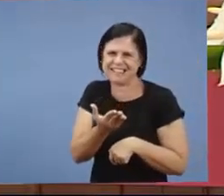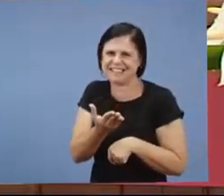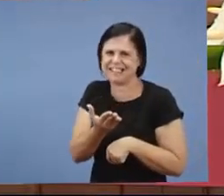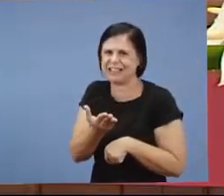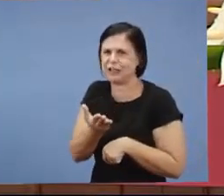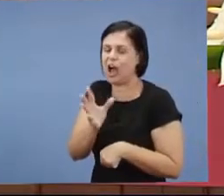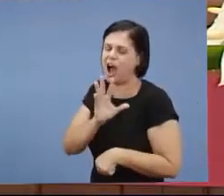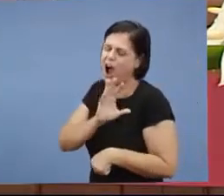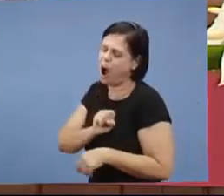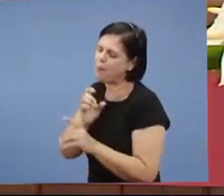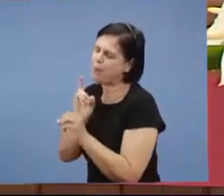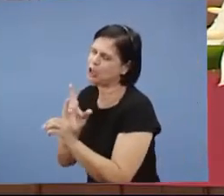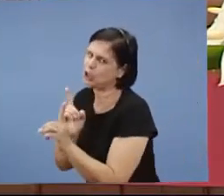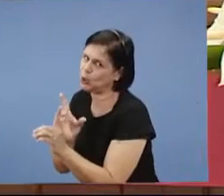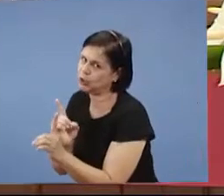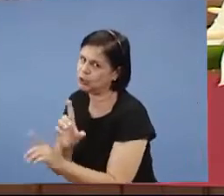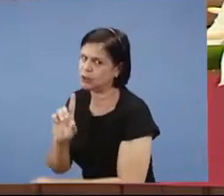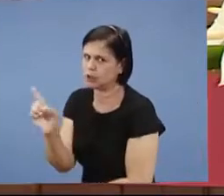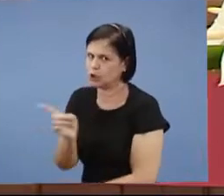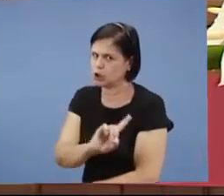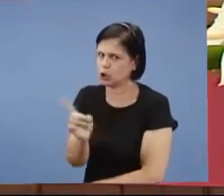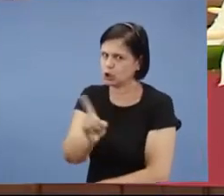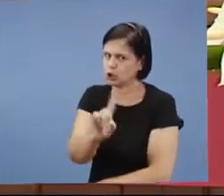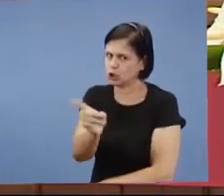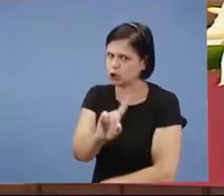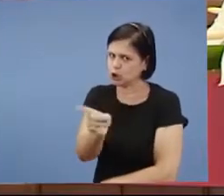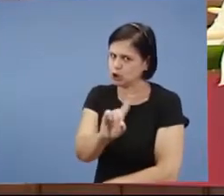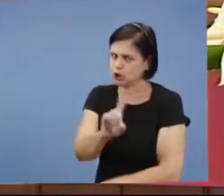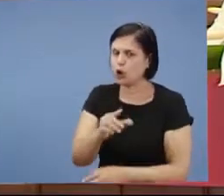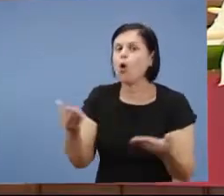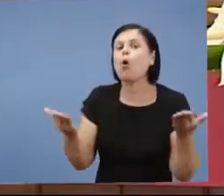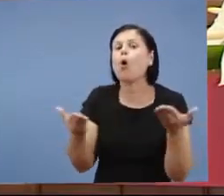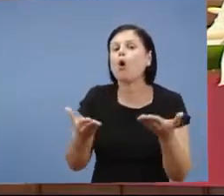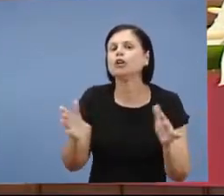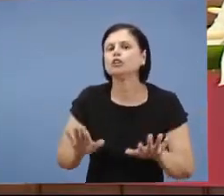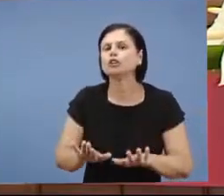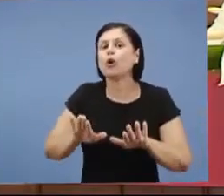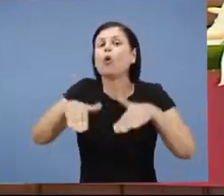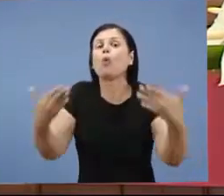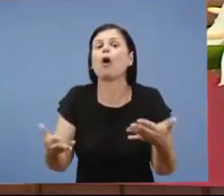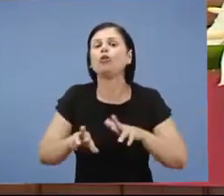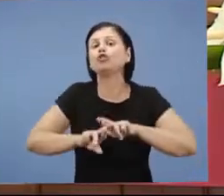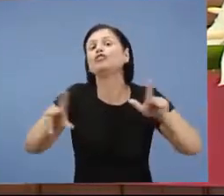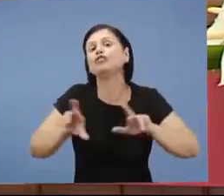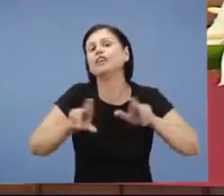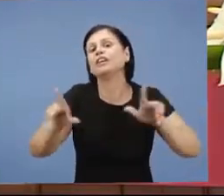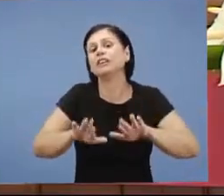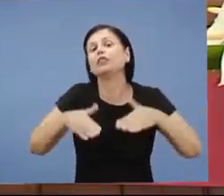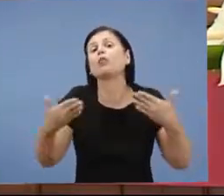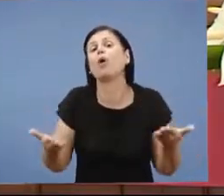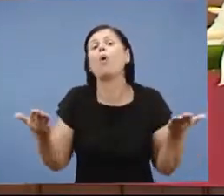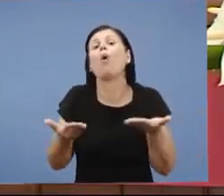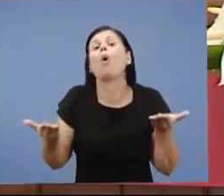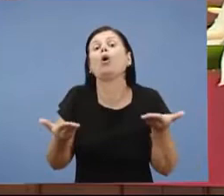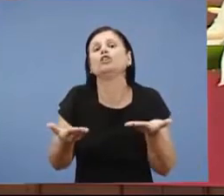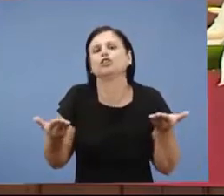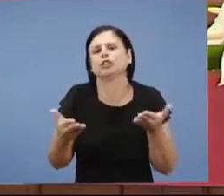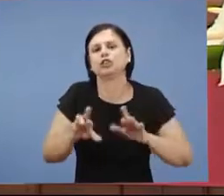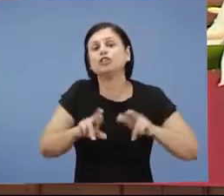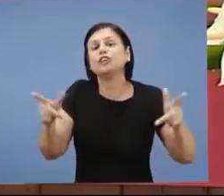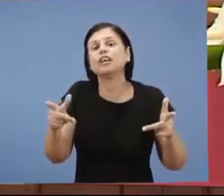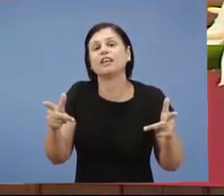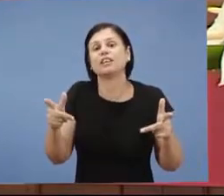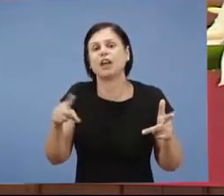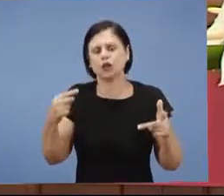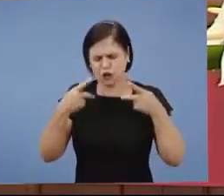favor da letra, ele está a favor da doutrina. Para os nossos dias, qual a diferença que existe hoje daquilo que nós